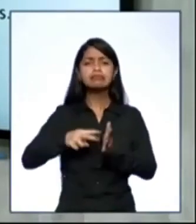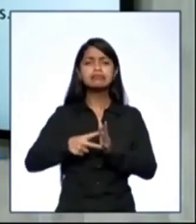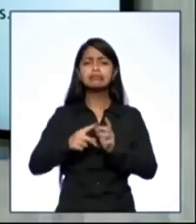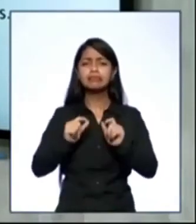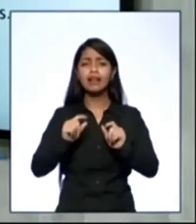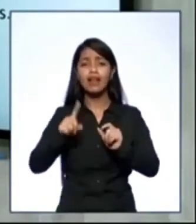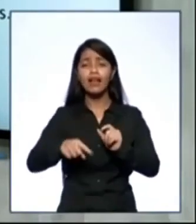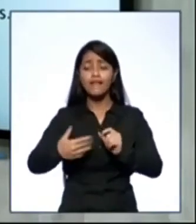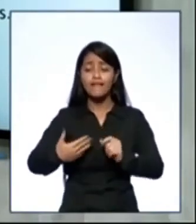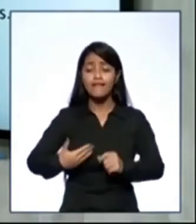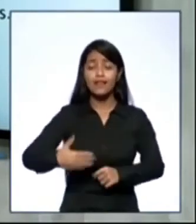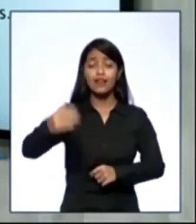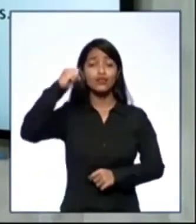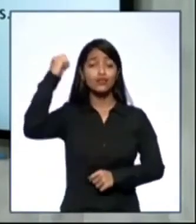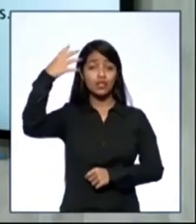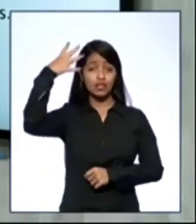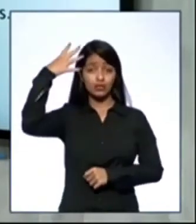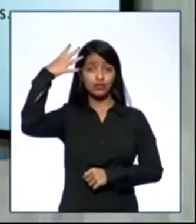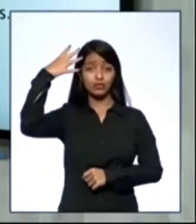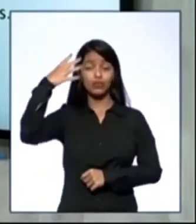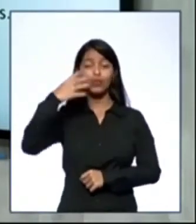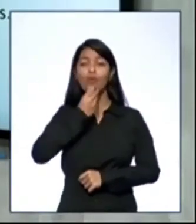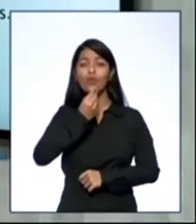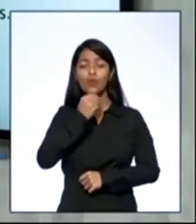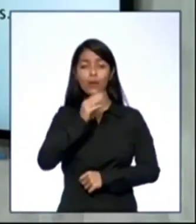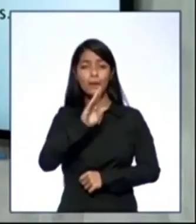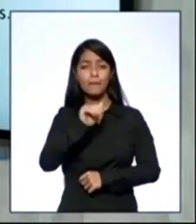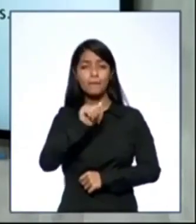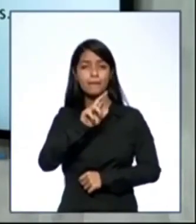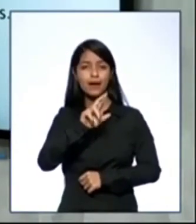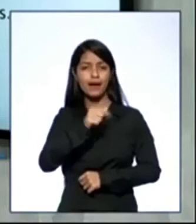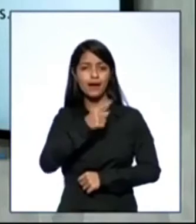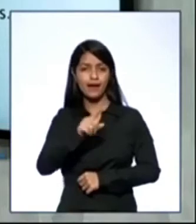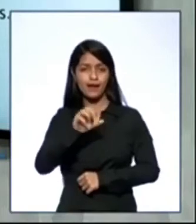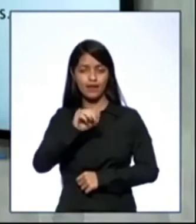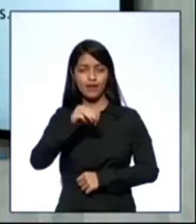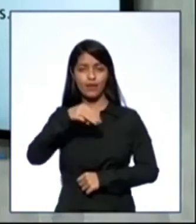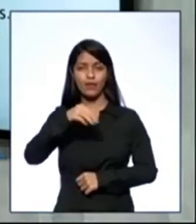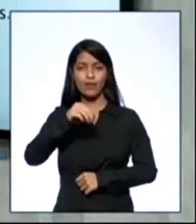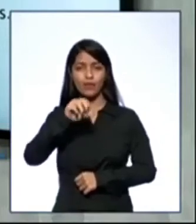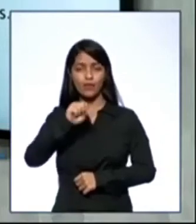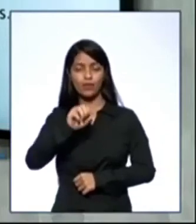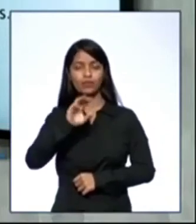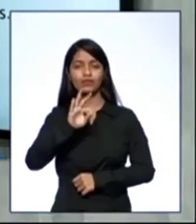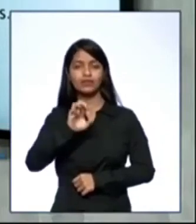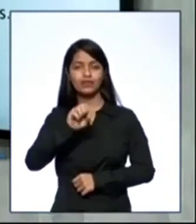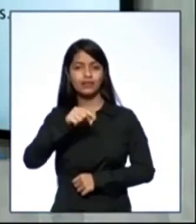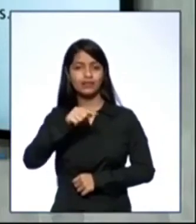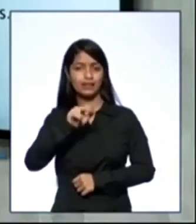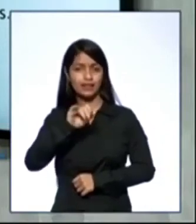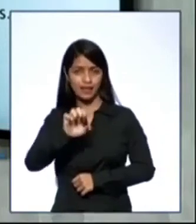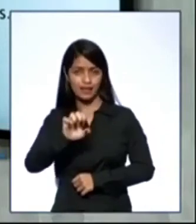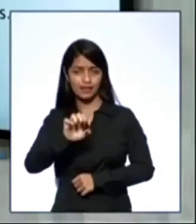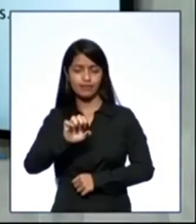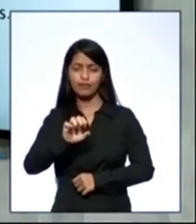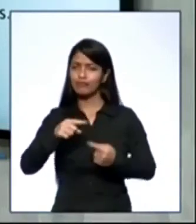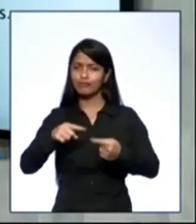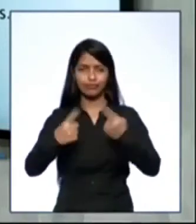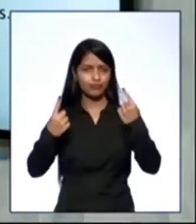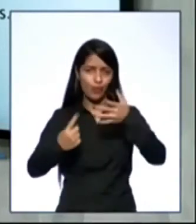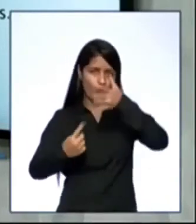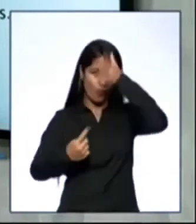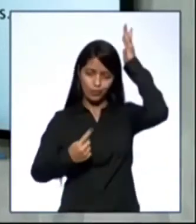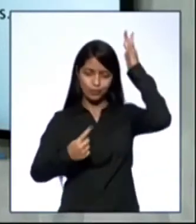acontecer no iluminismo, né? Do Barão de Montesquieu, que não apareceu. Portanto, única alternativa possível, alternativa B.